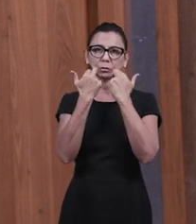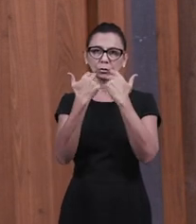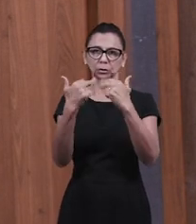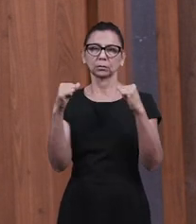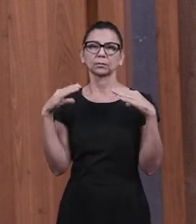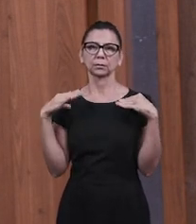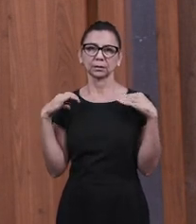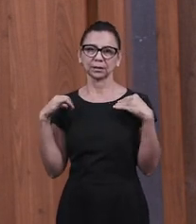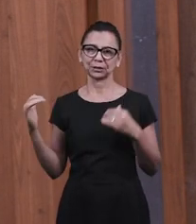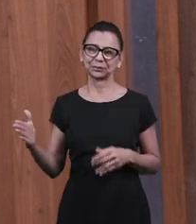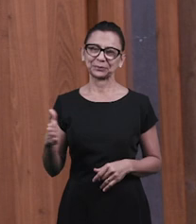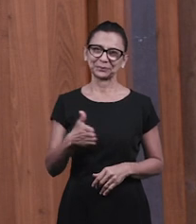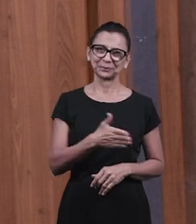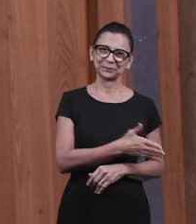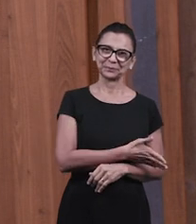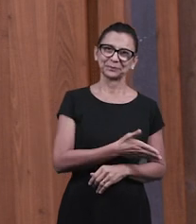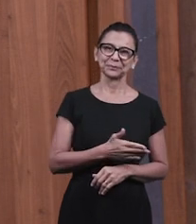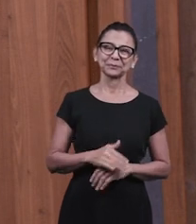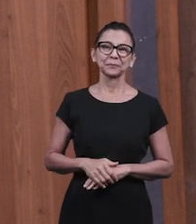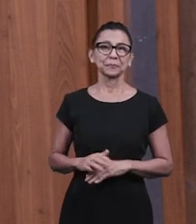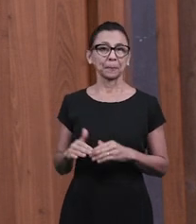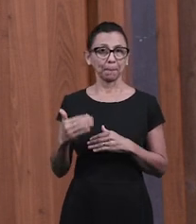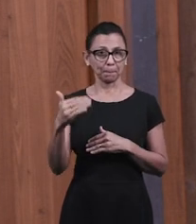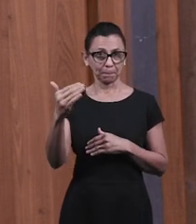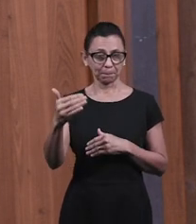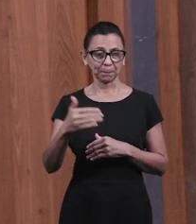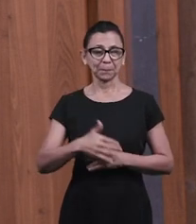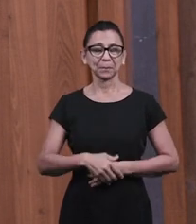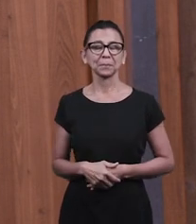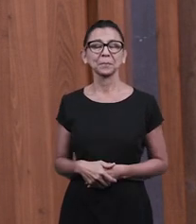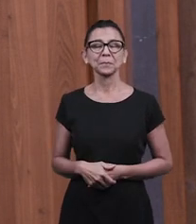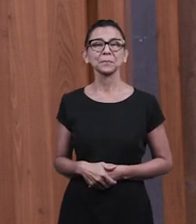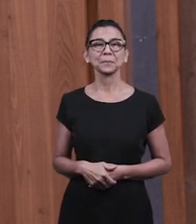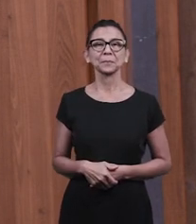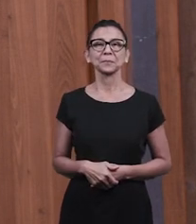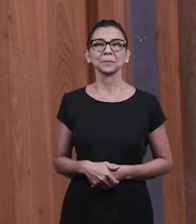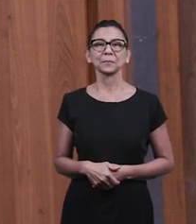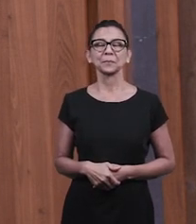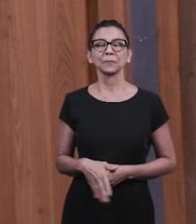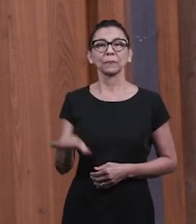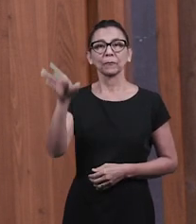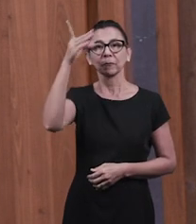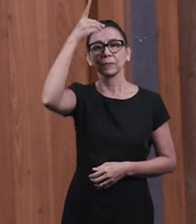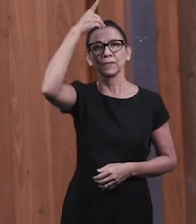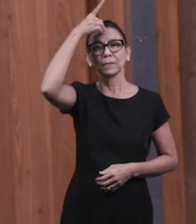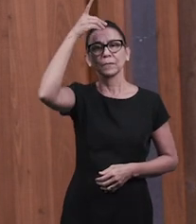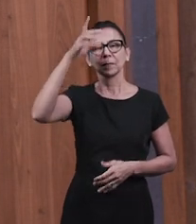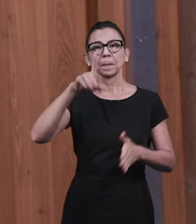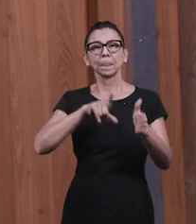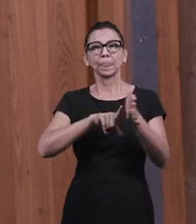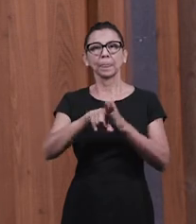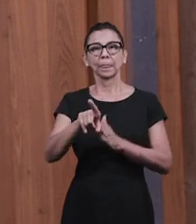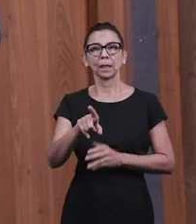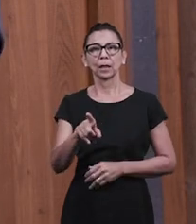Glória a Deus. Então vamos dar sequência agora ao nosso assunto sobre os dons espirituais e